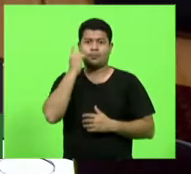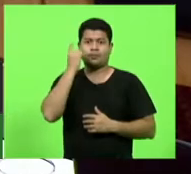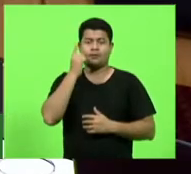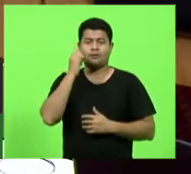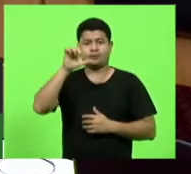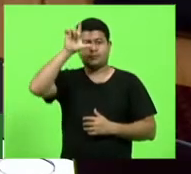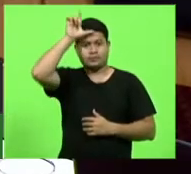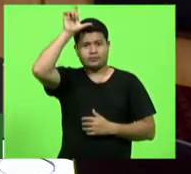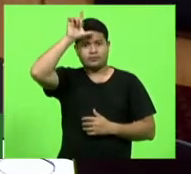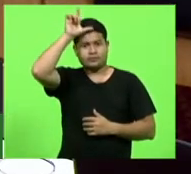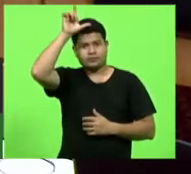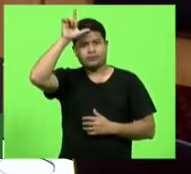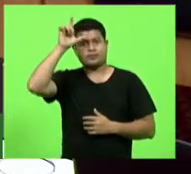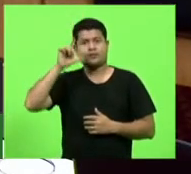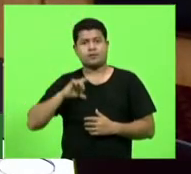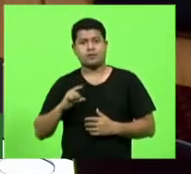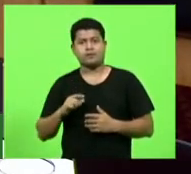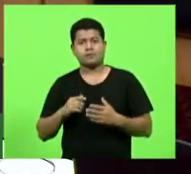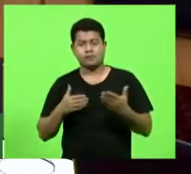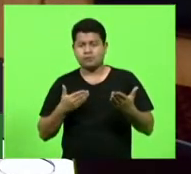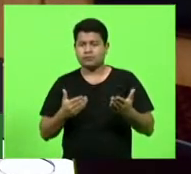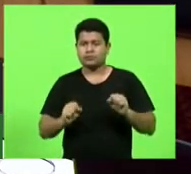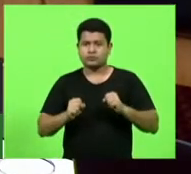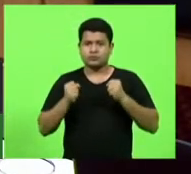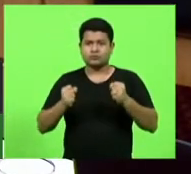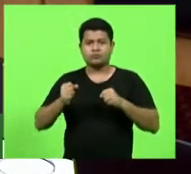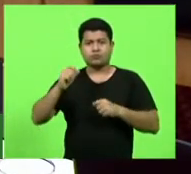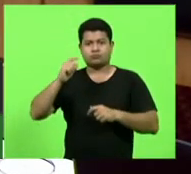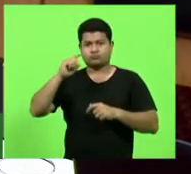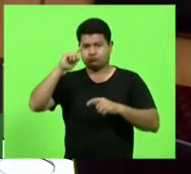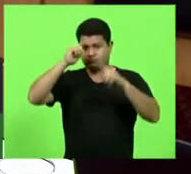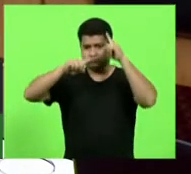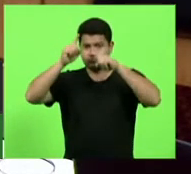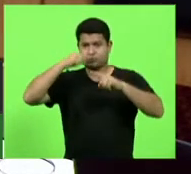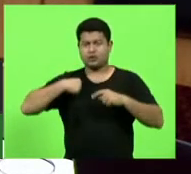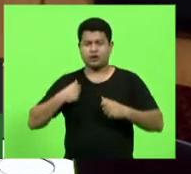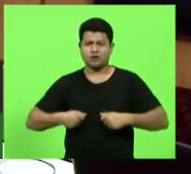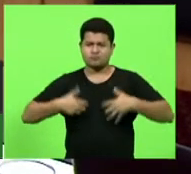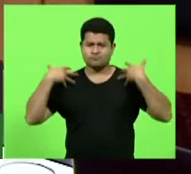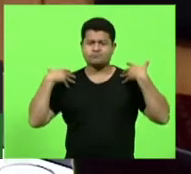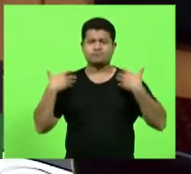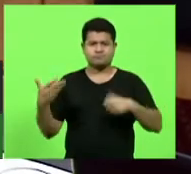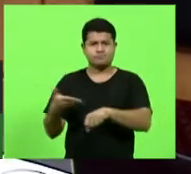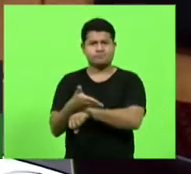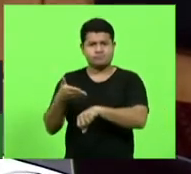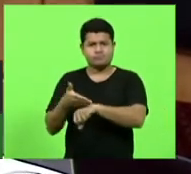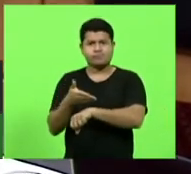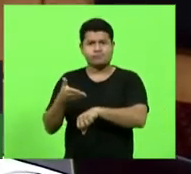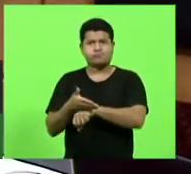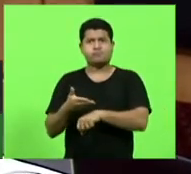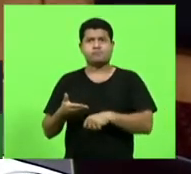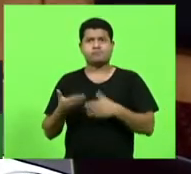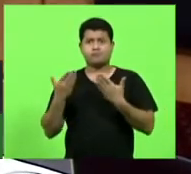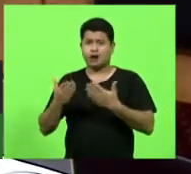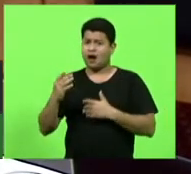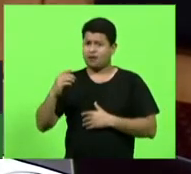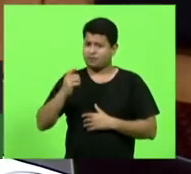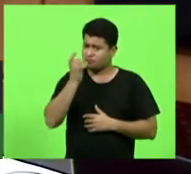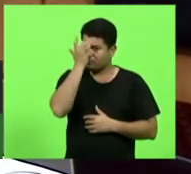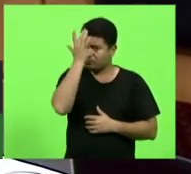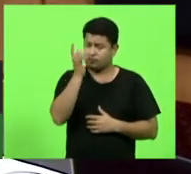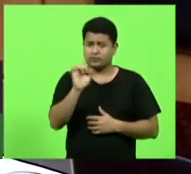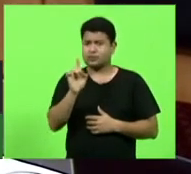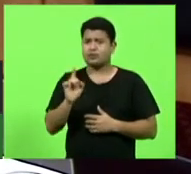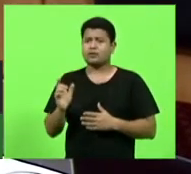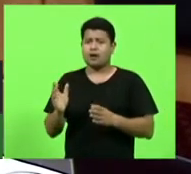Sargento Lima aí, pela condução que teve na dos respiradores, me deu orgulho de participar. Não foi fácil participar em determinados